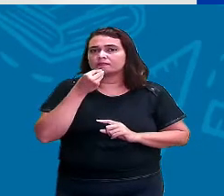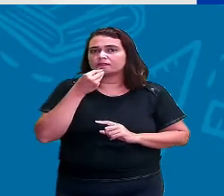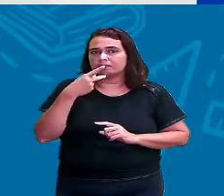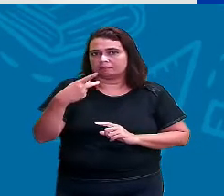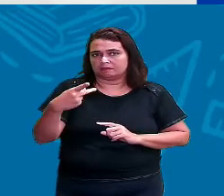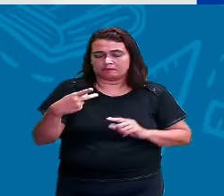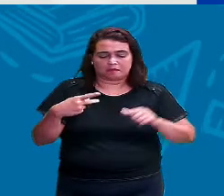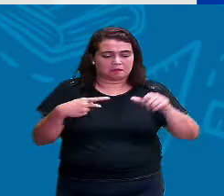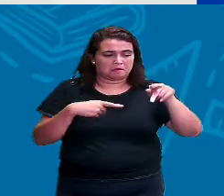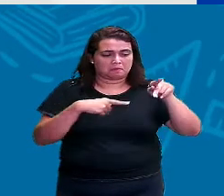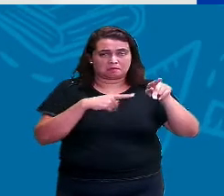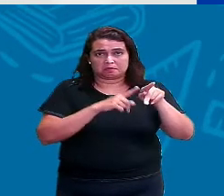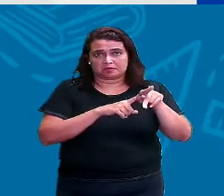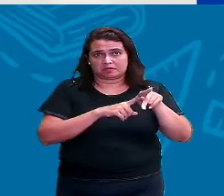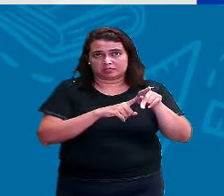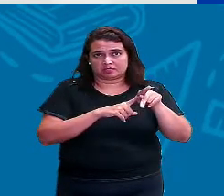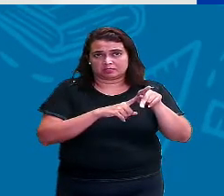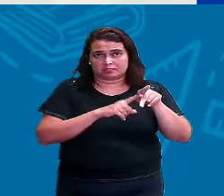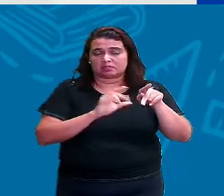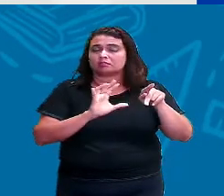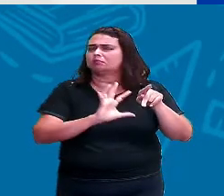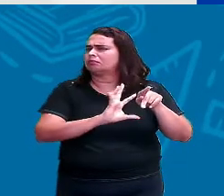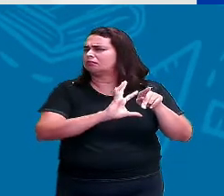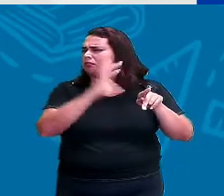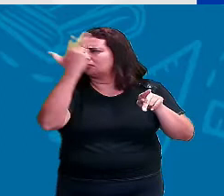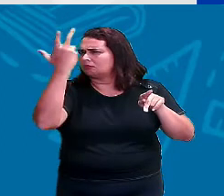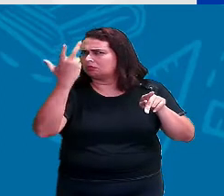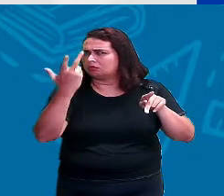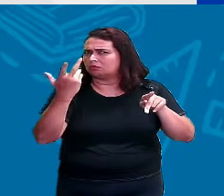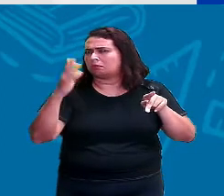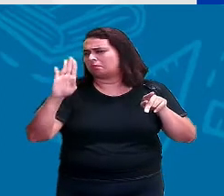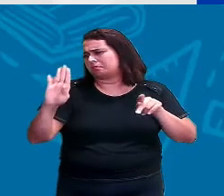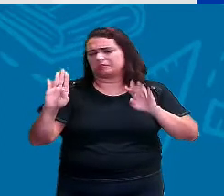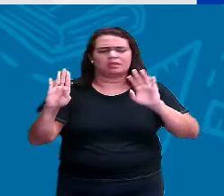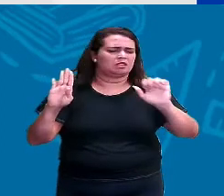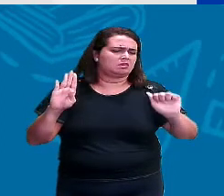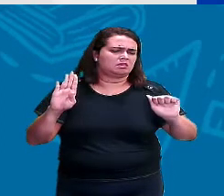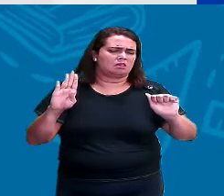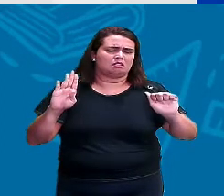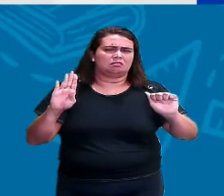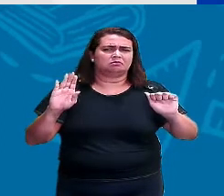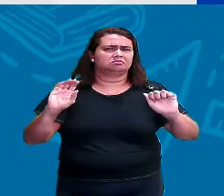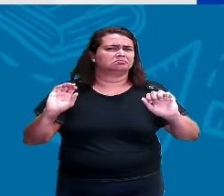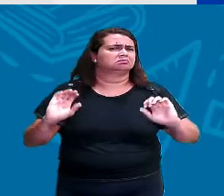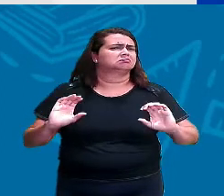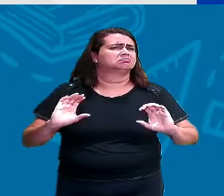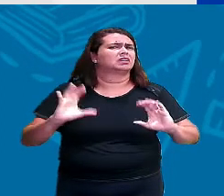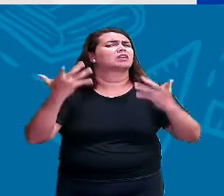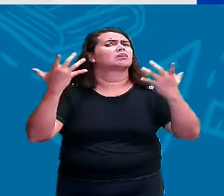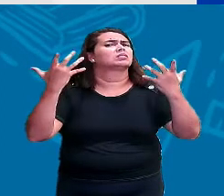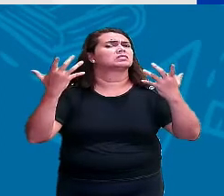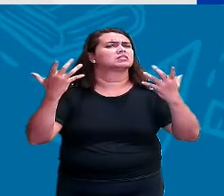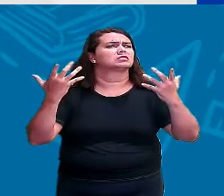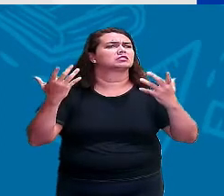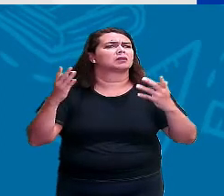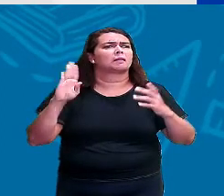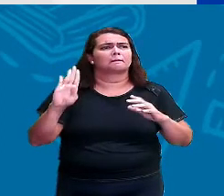P de uma determinada situação B e A, onde B